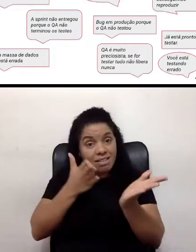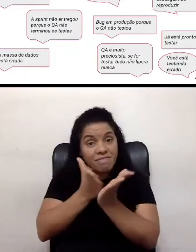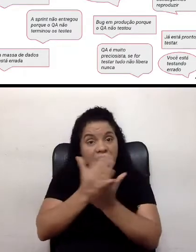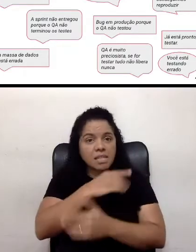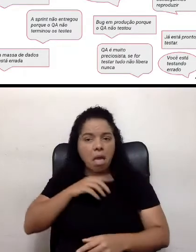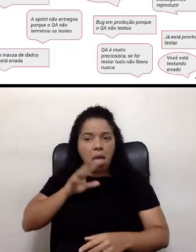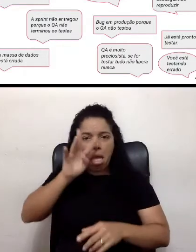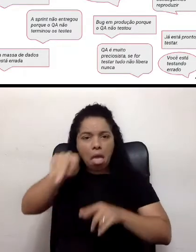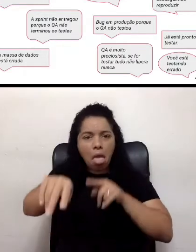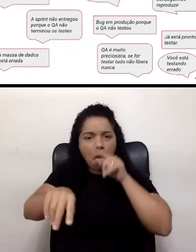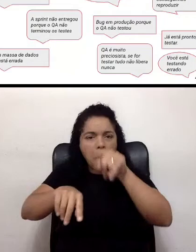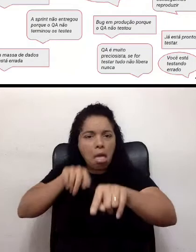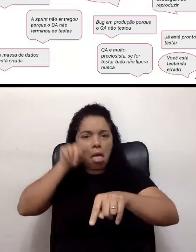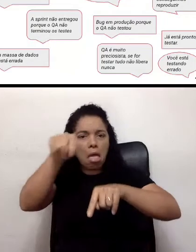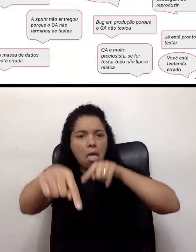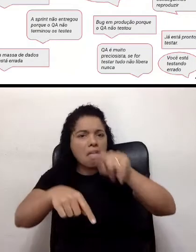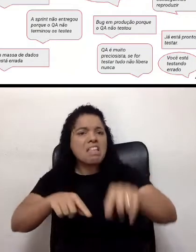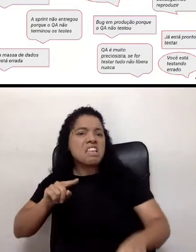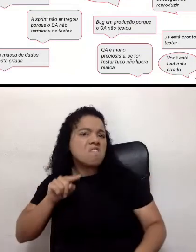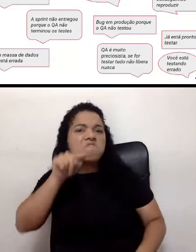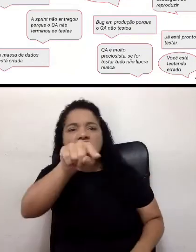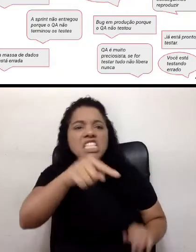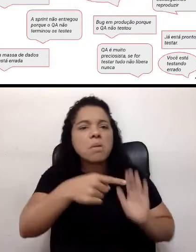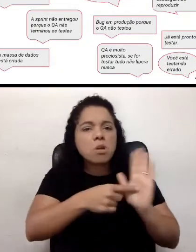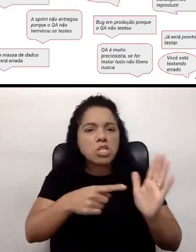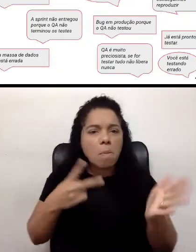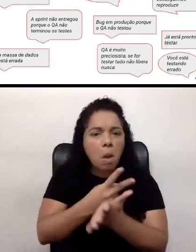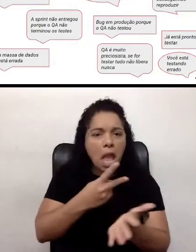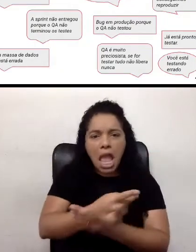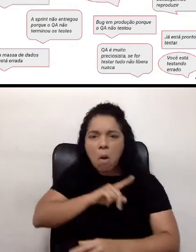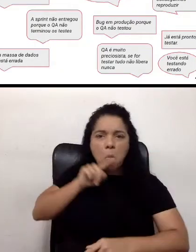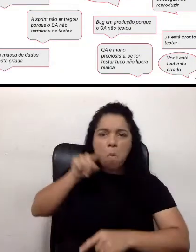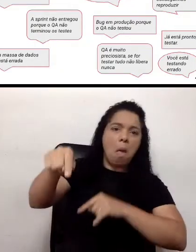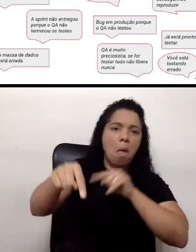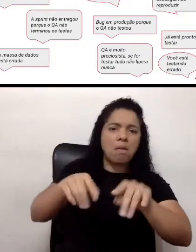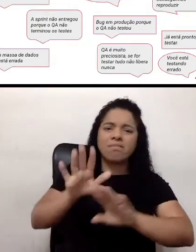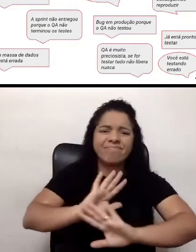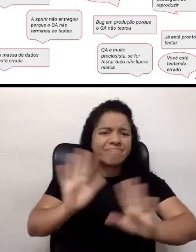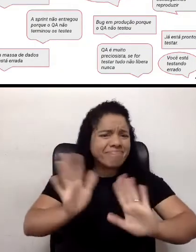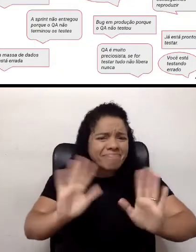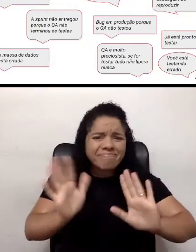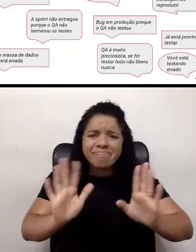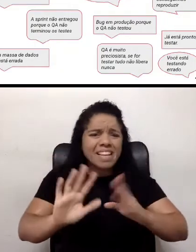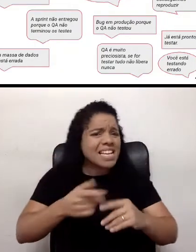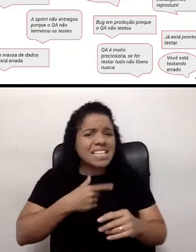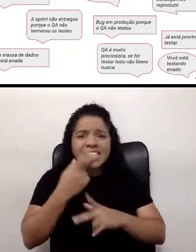dedo, que é a pessoa que, você mostrou meu erro, que gera assim,